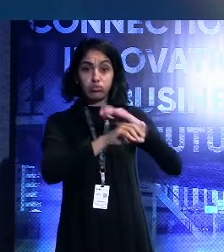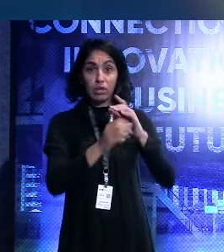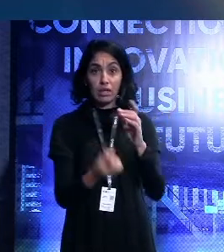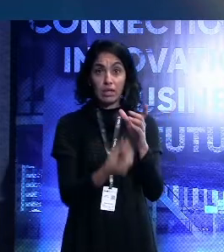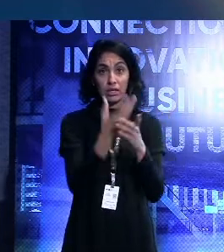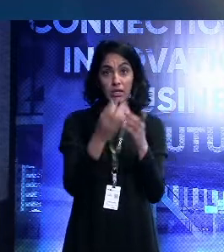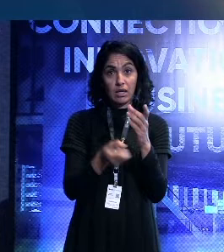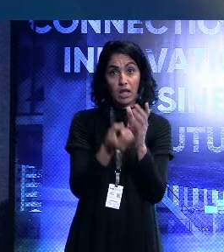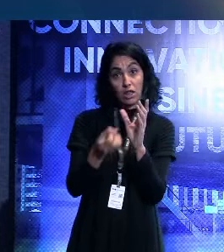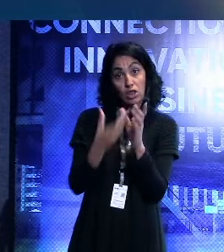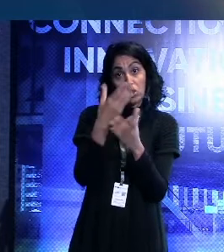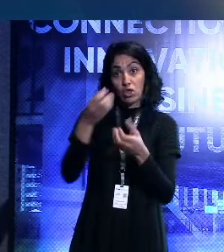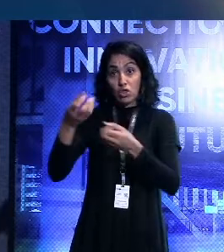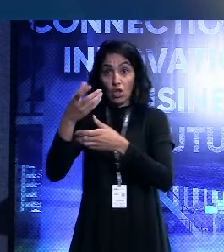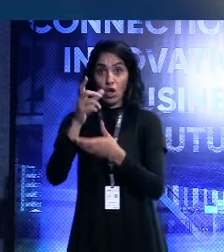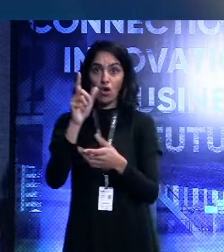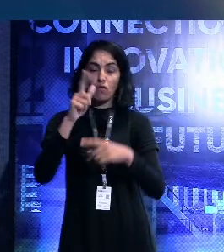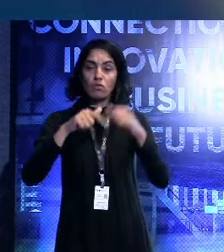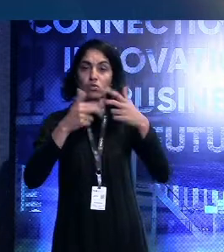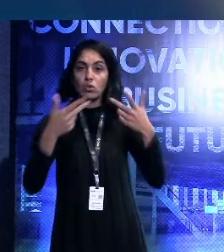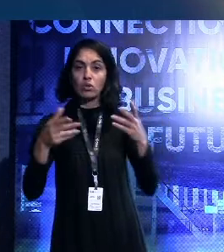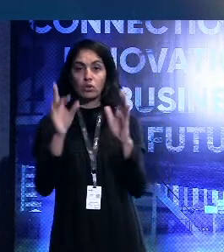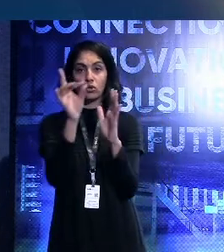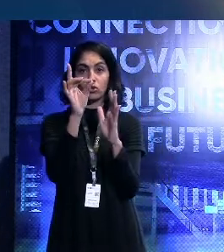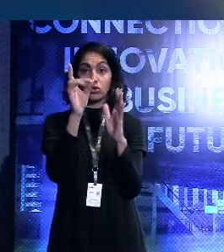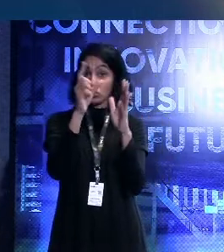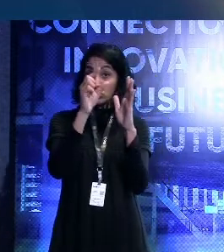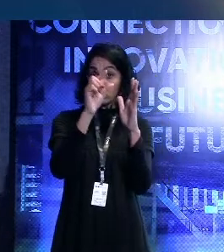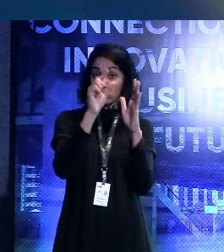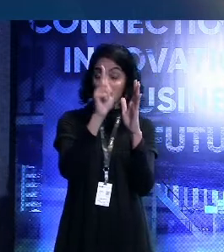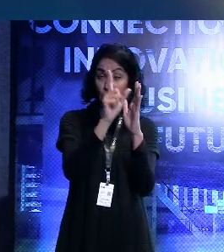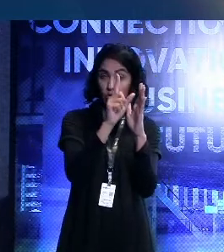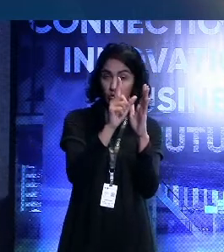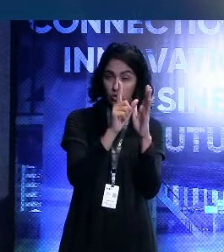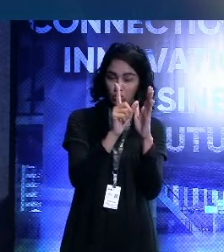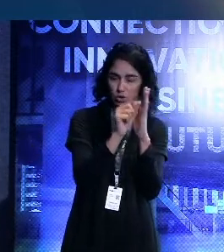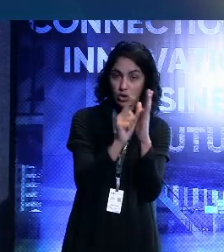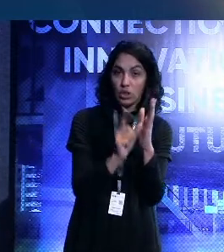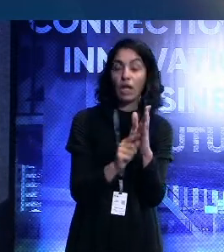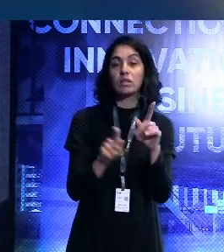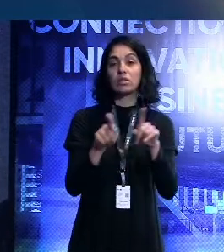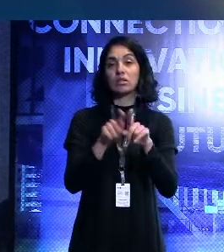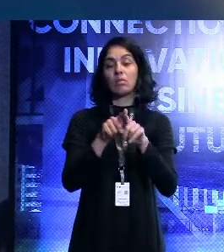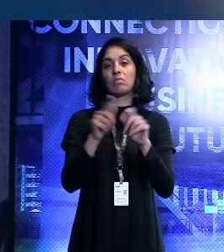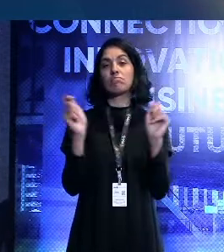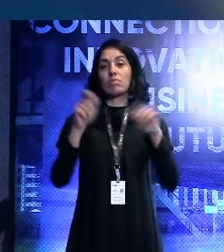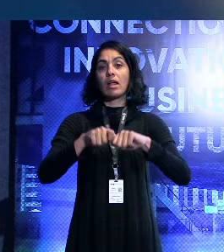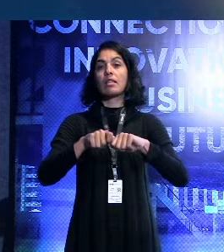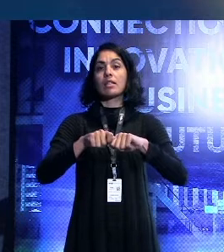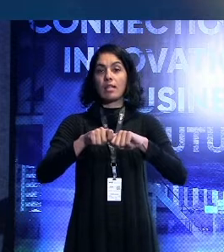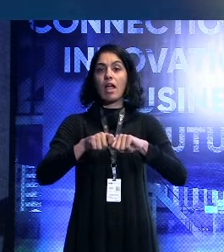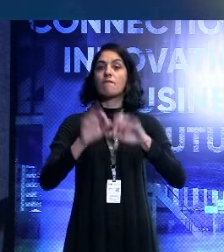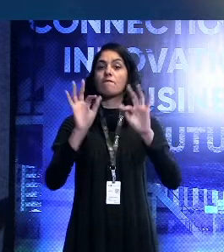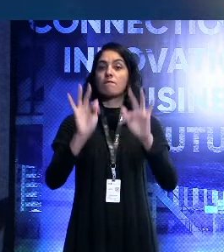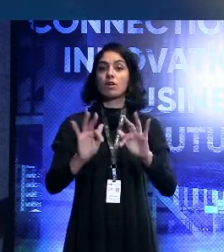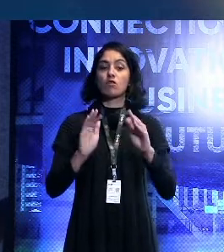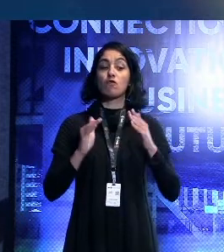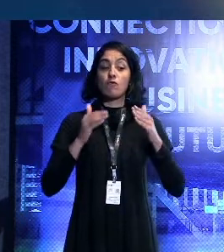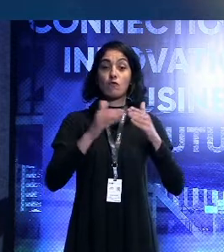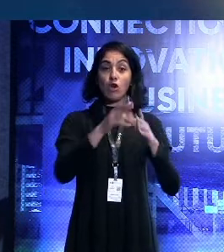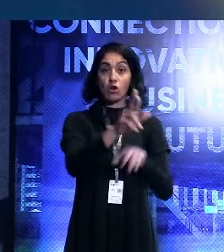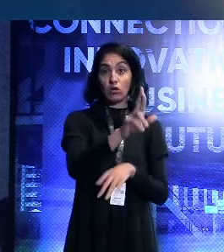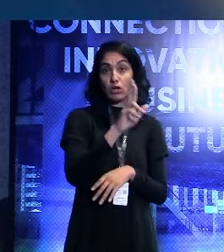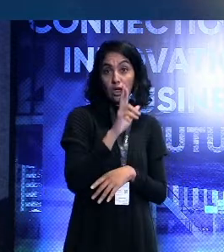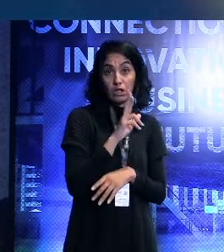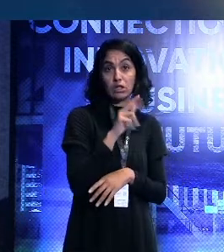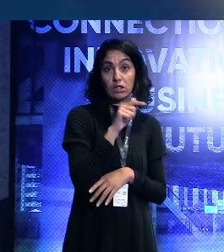produtos digitais também dentro do próprio grupo, para tornar realmente possível essa missão de ser cumprida. Foco em resultados e não em SLAs, e